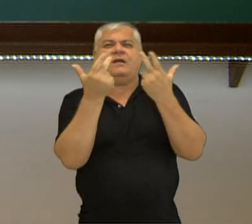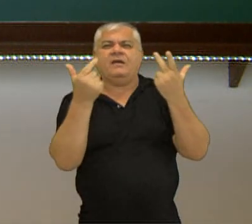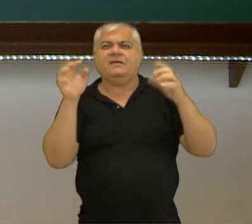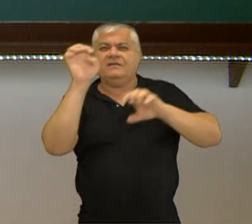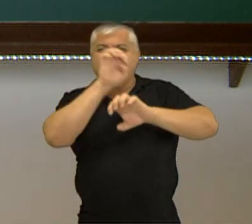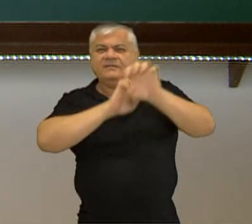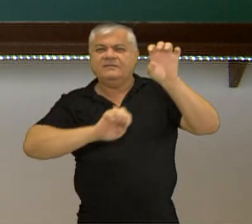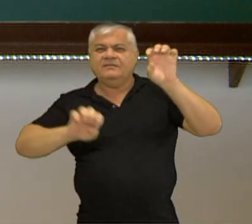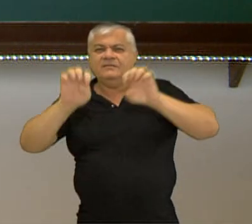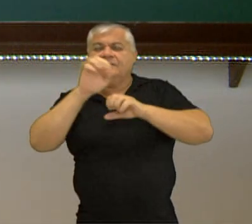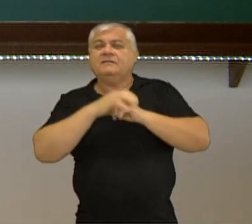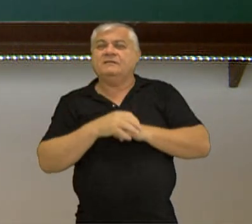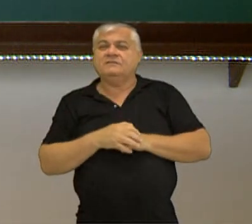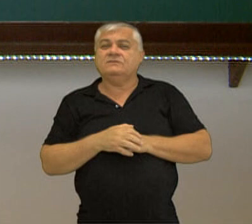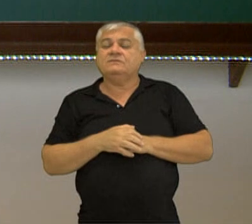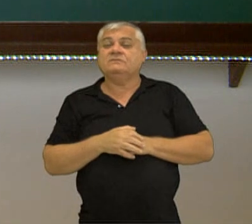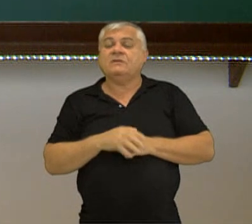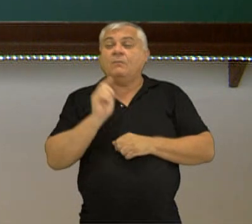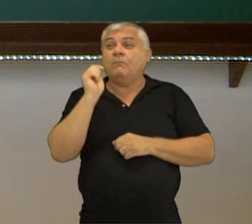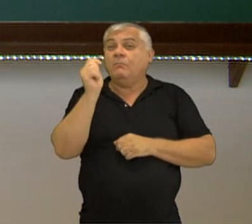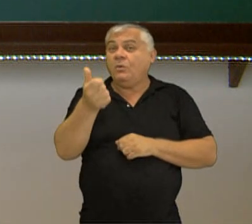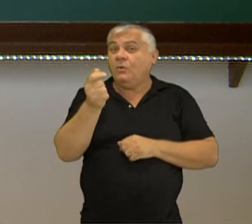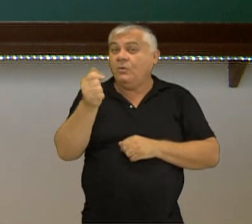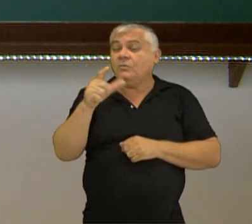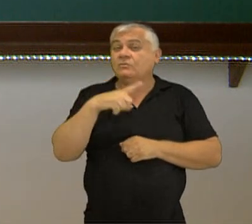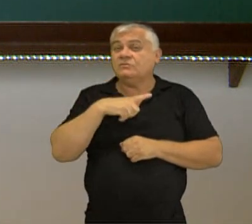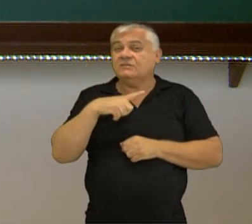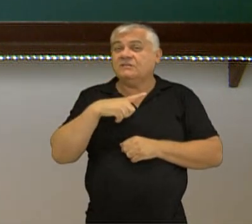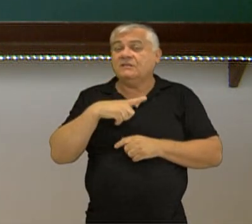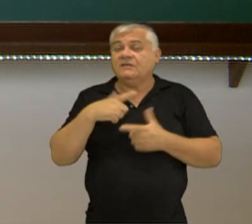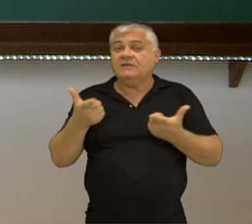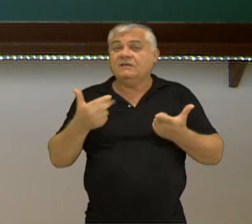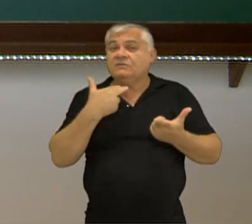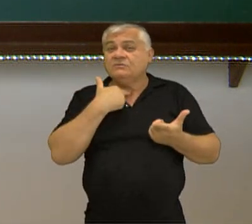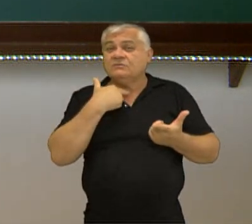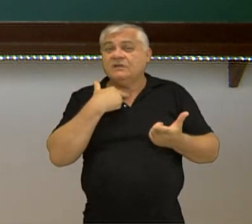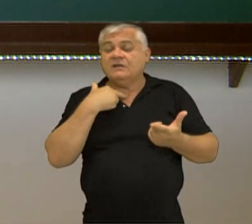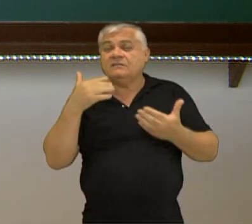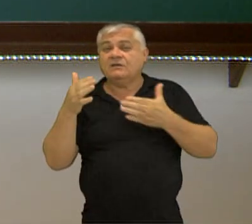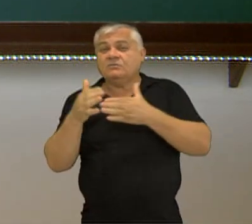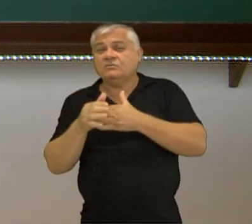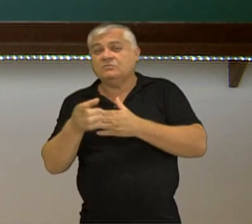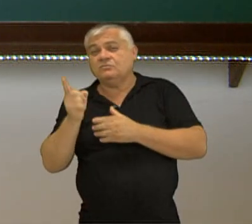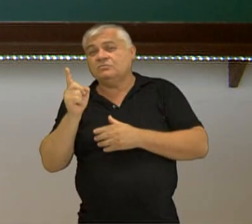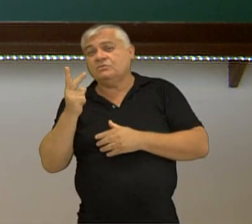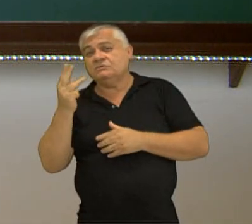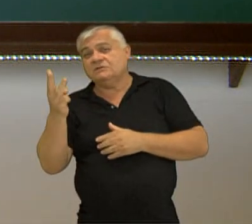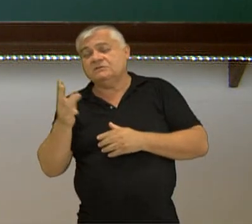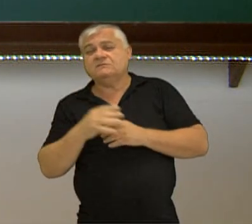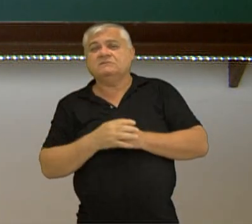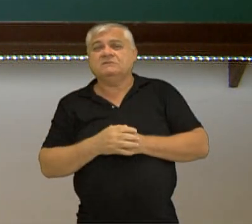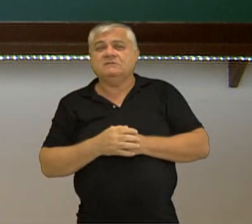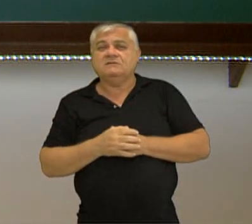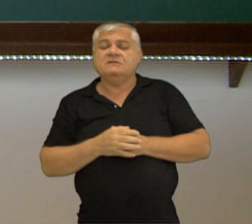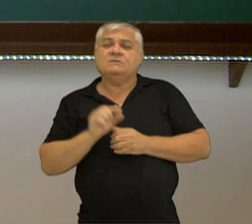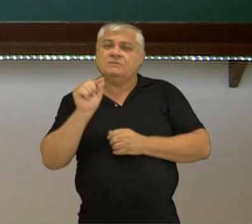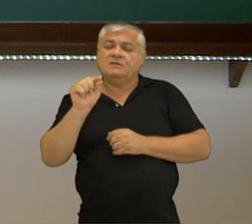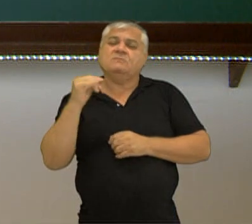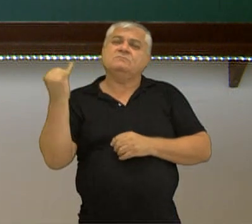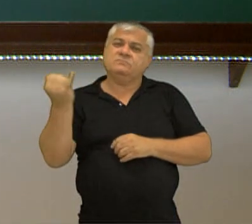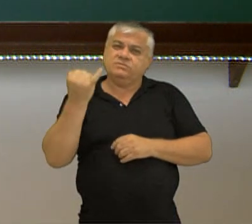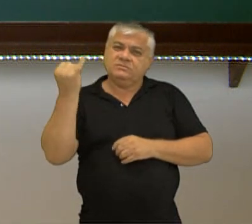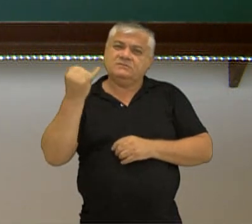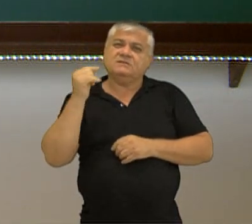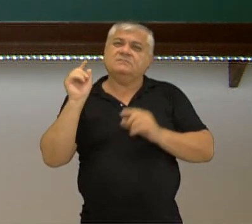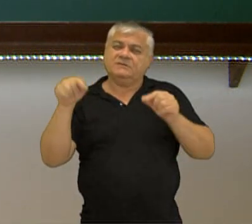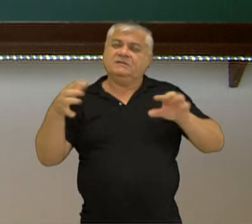função desses elétrons, poucos elétrons que eles têm disponível na última camada, 1, 2 ou 3 elétrons, e isso é fundamental para